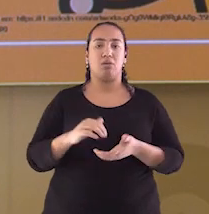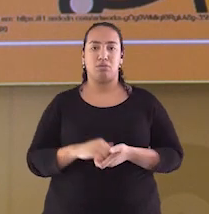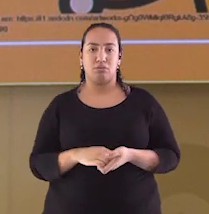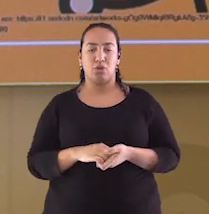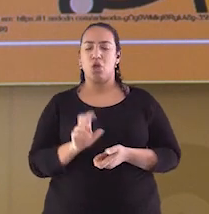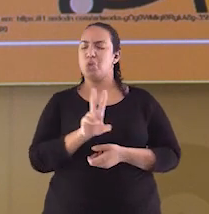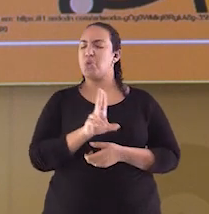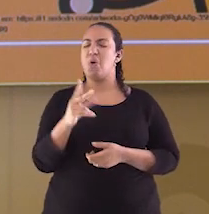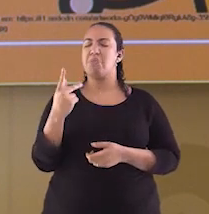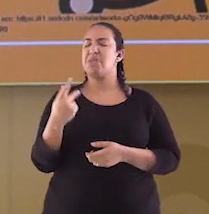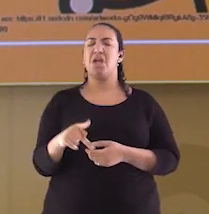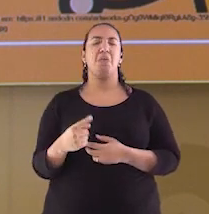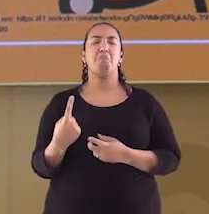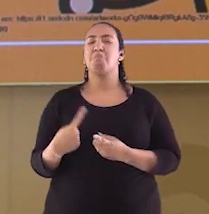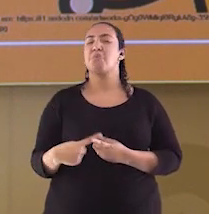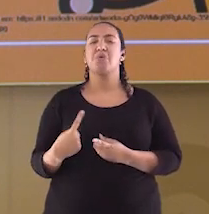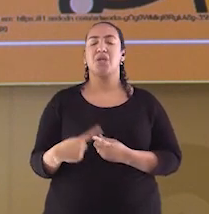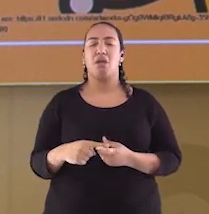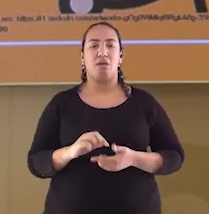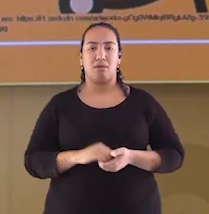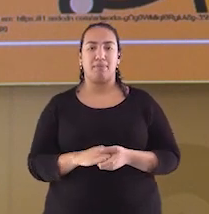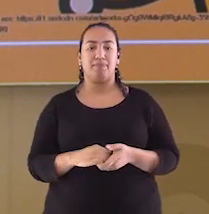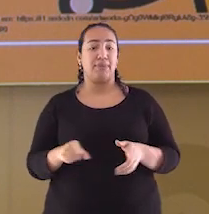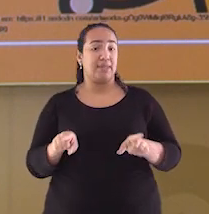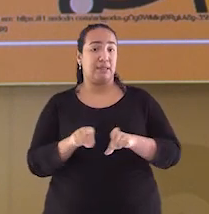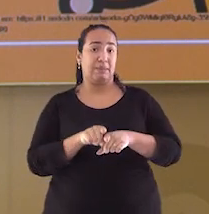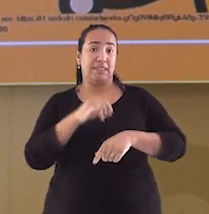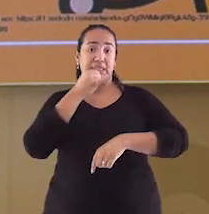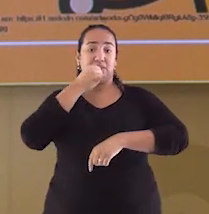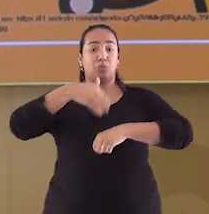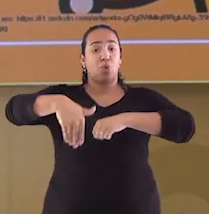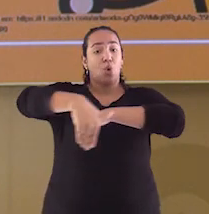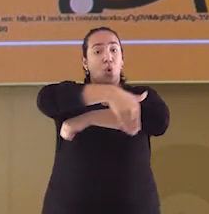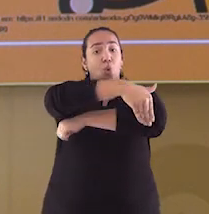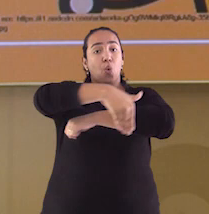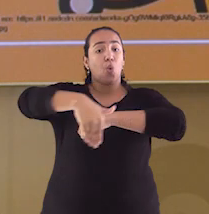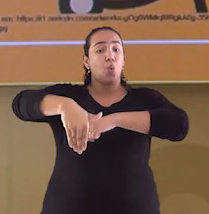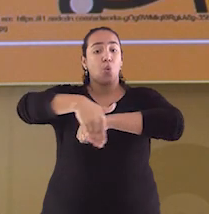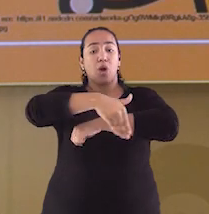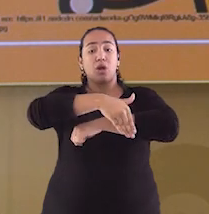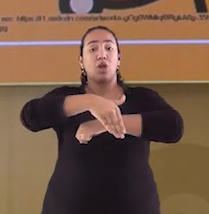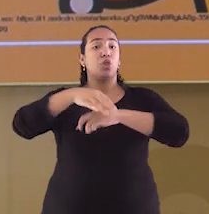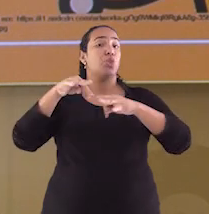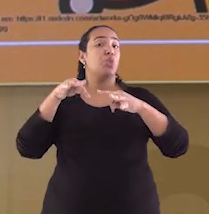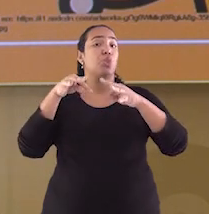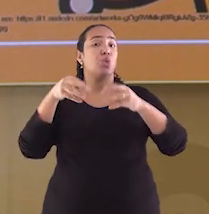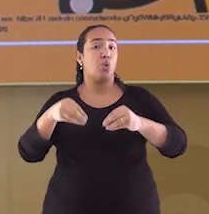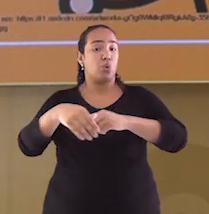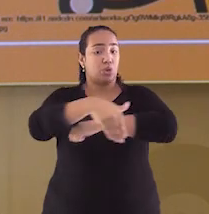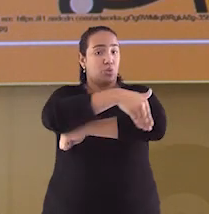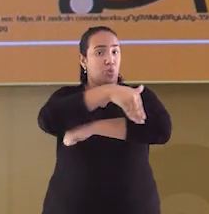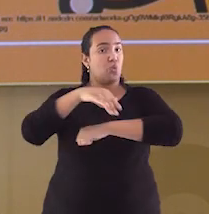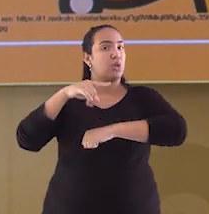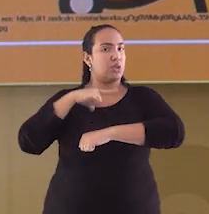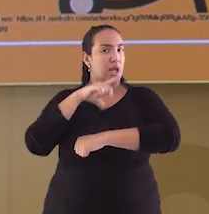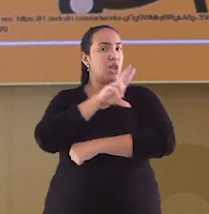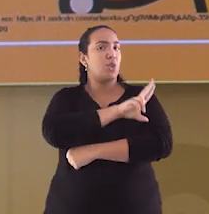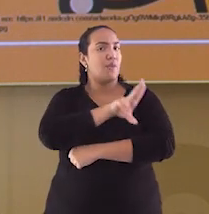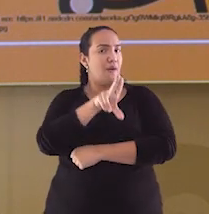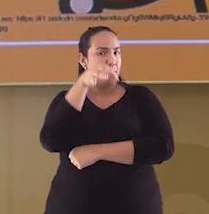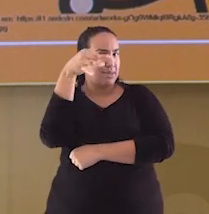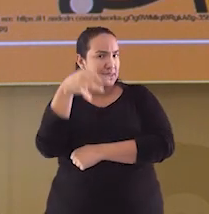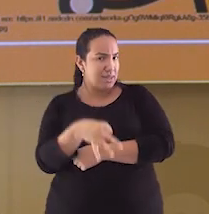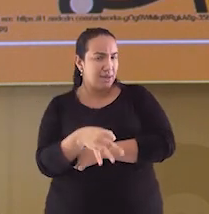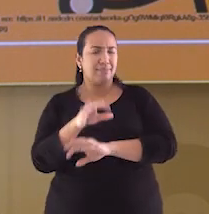esse nome? E as ruas por onde você passa? Todas ou quase todas têm um nome,